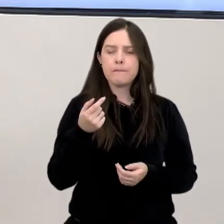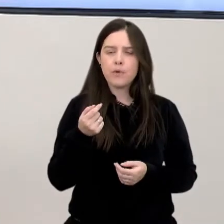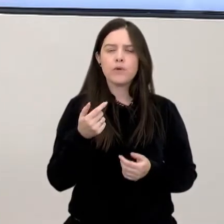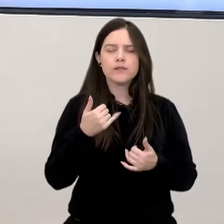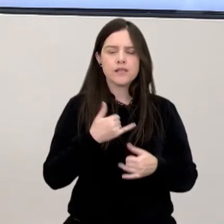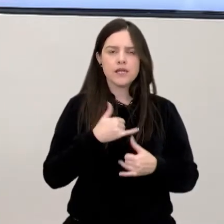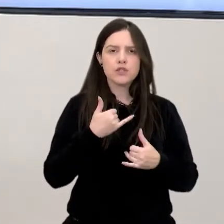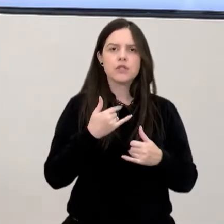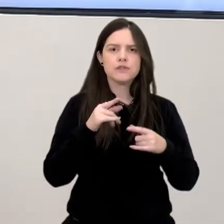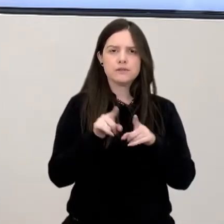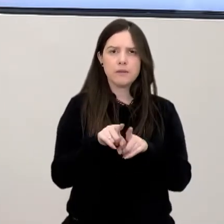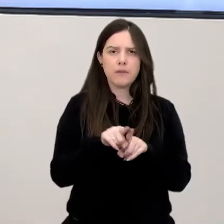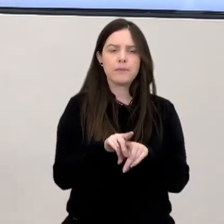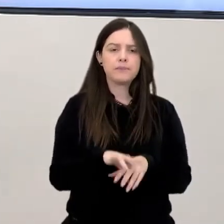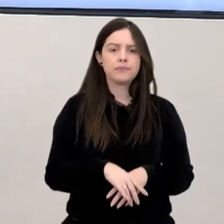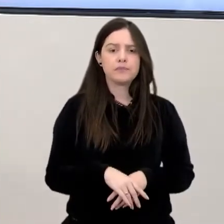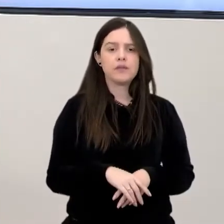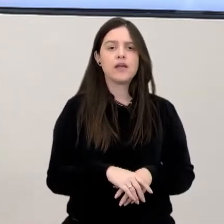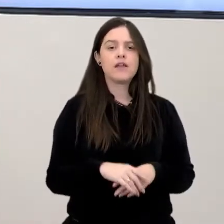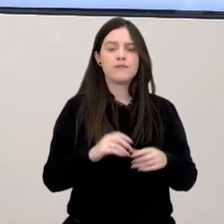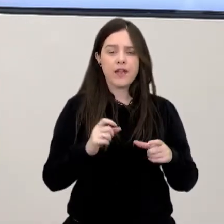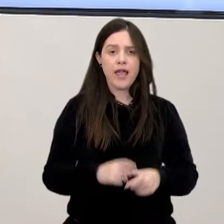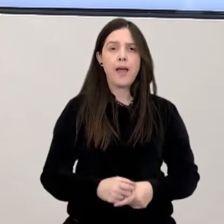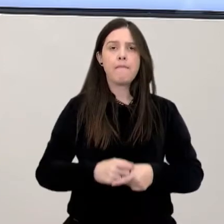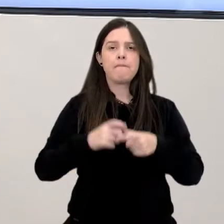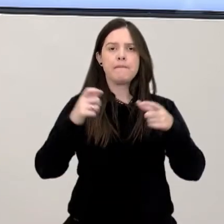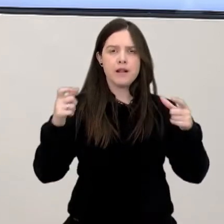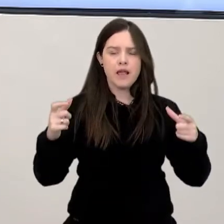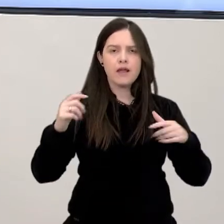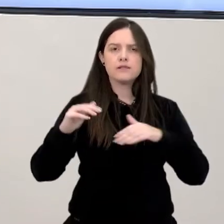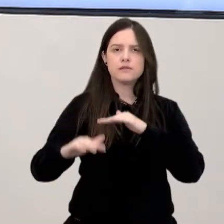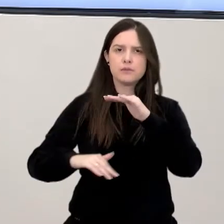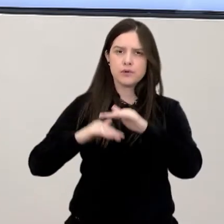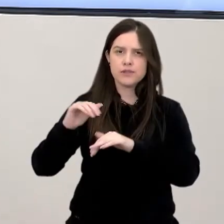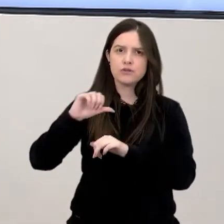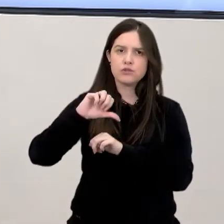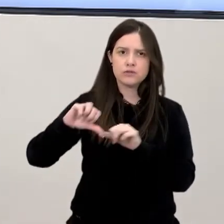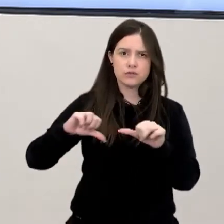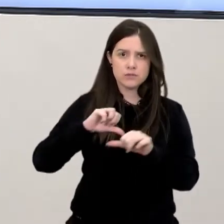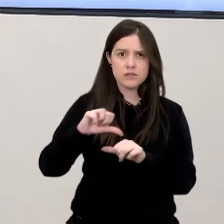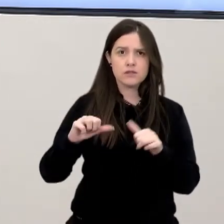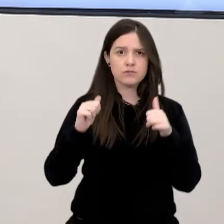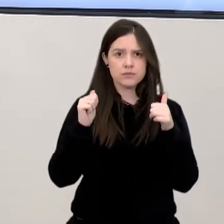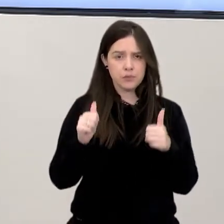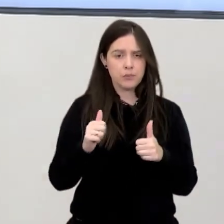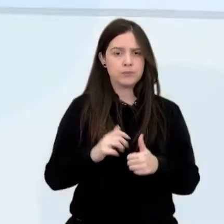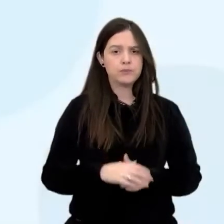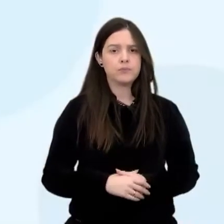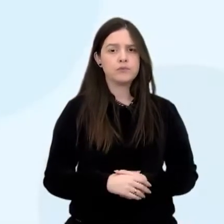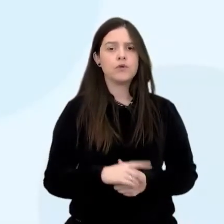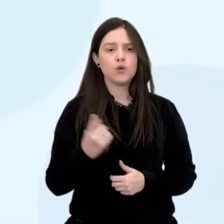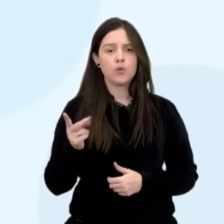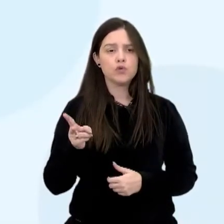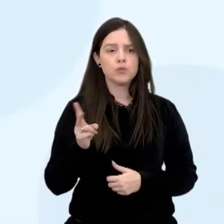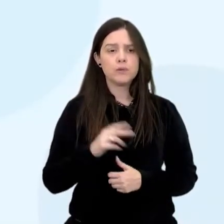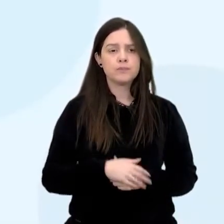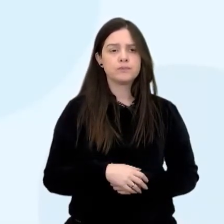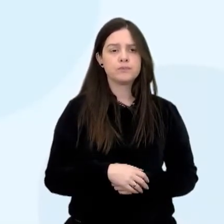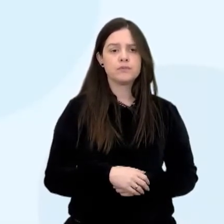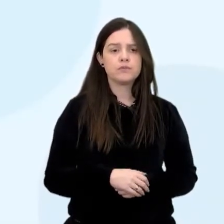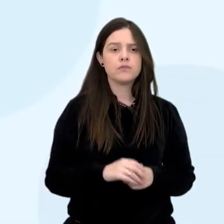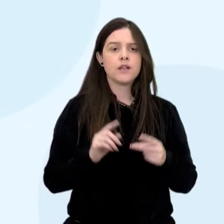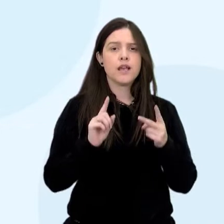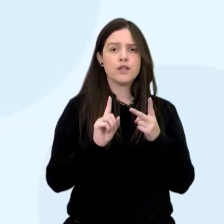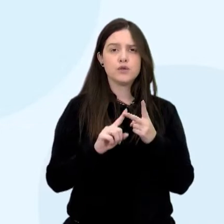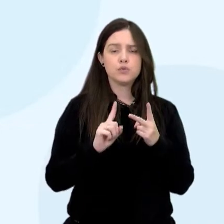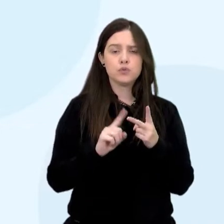produzir um pouco mais, né? Para ampliar esse processo de transformação. Tá bom? Então, vale a pena. Continuando, ó.